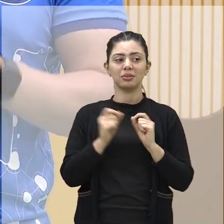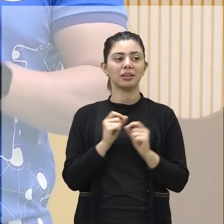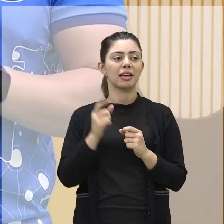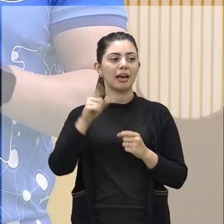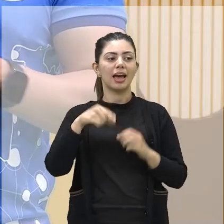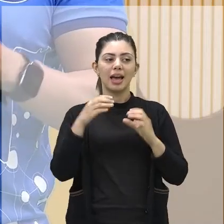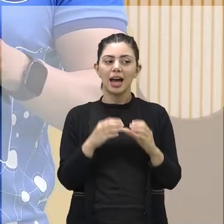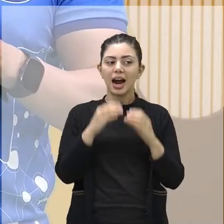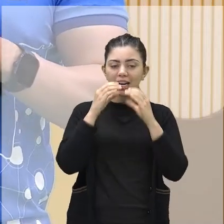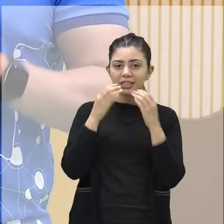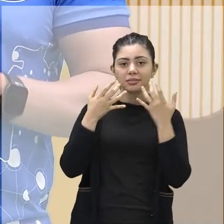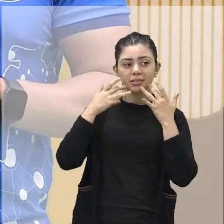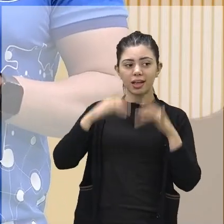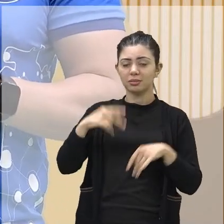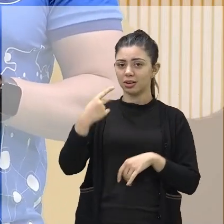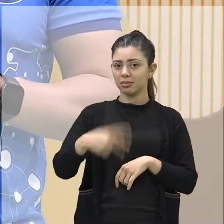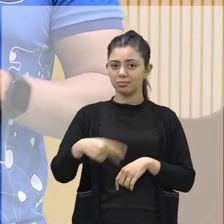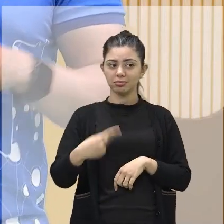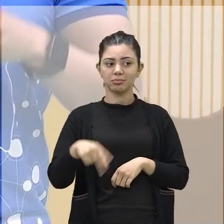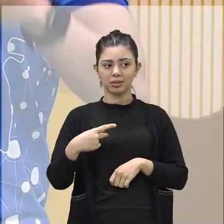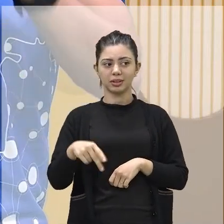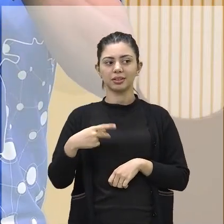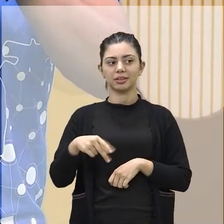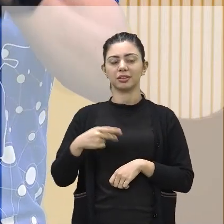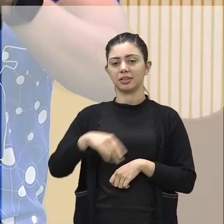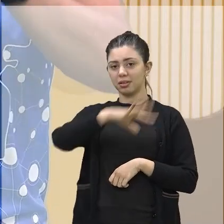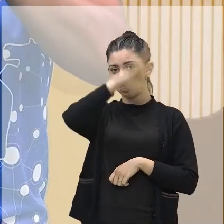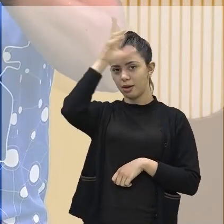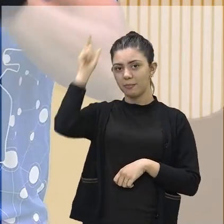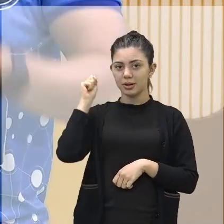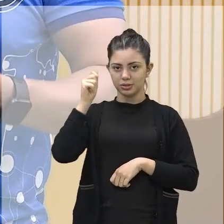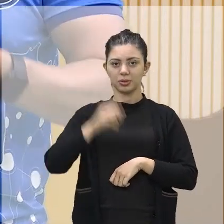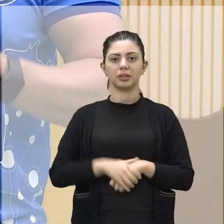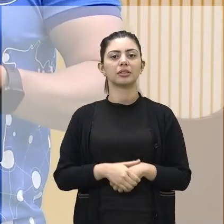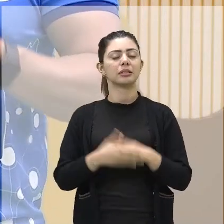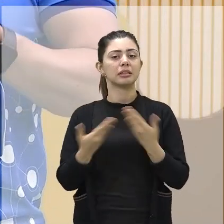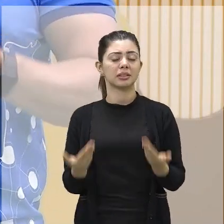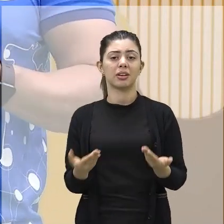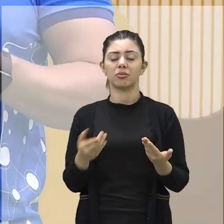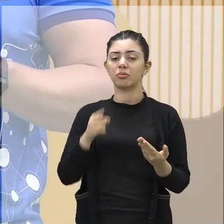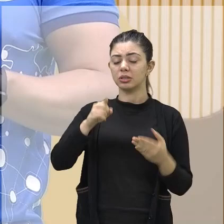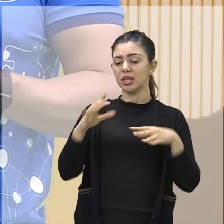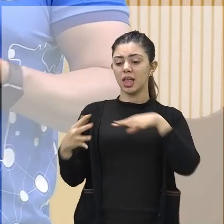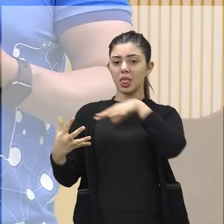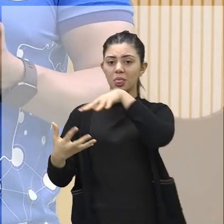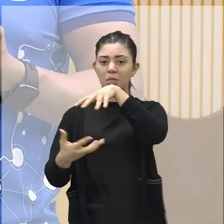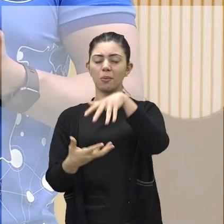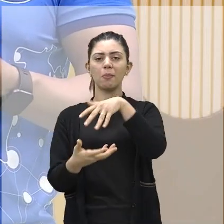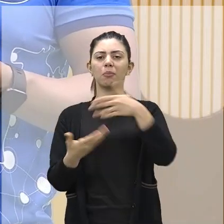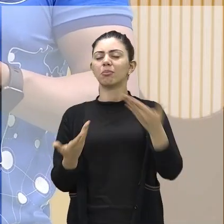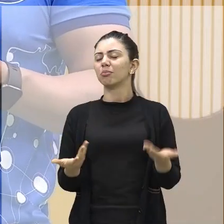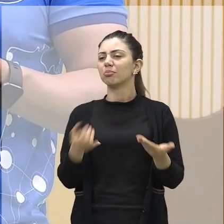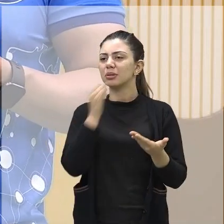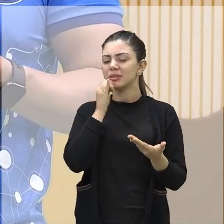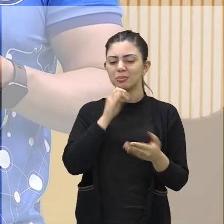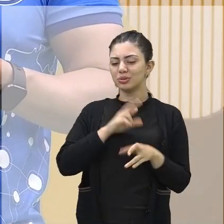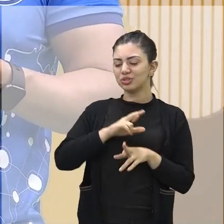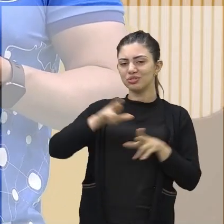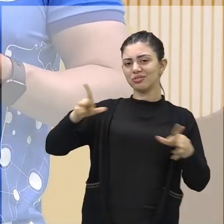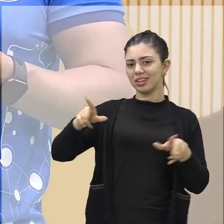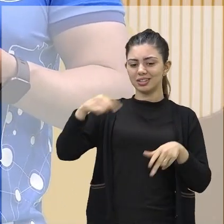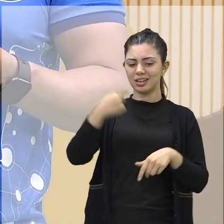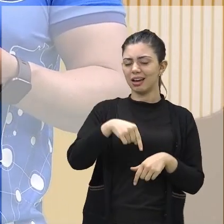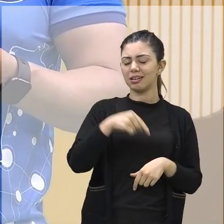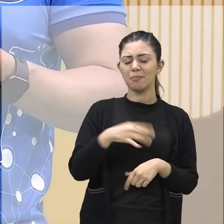identidade cultural enquanto amazonense, né? Em que lugar do mundo você tem ali a combinação de pão, queijo